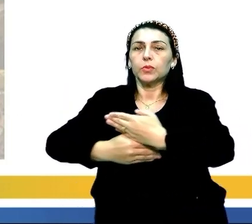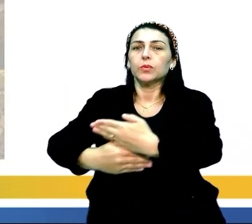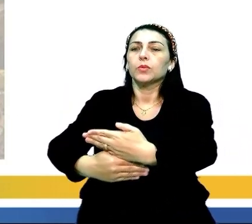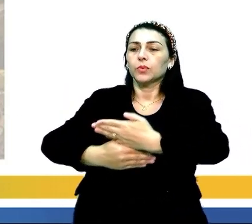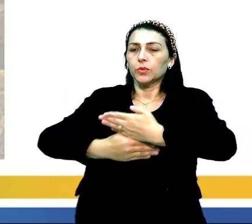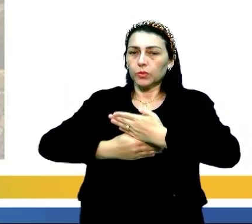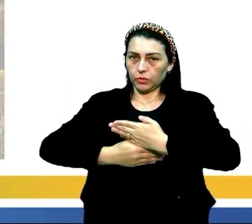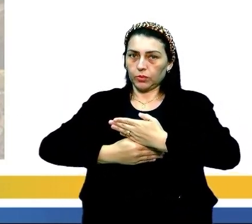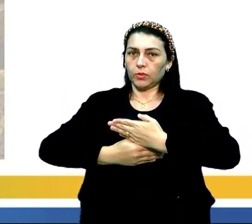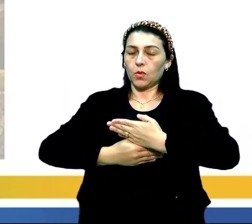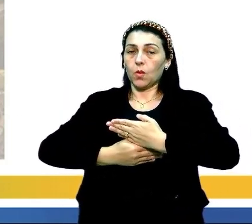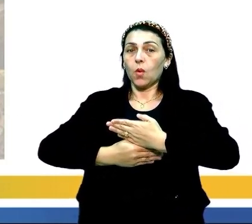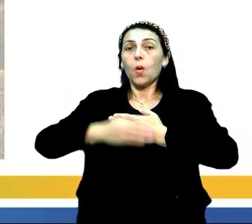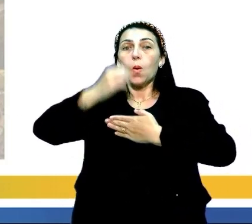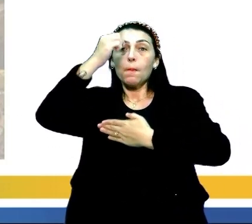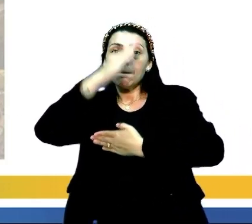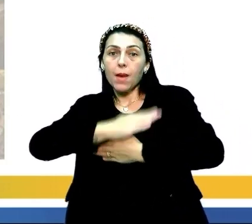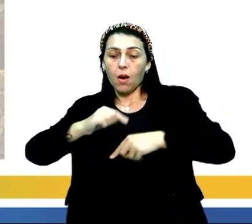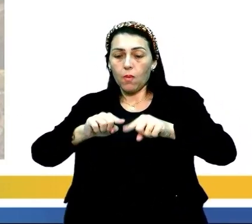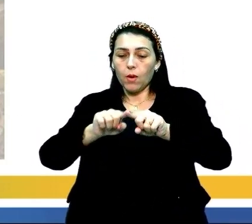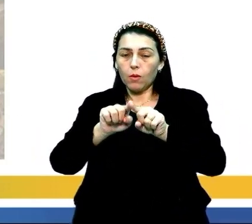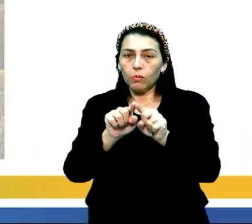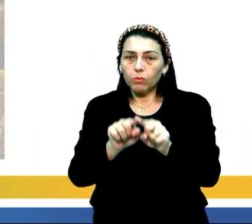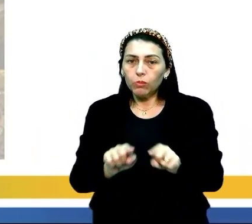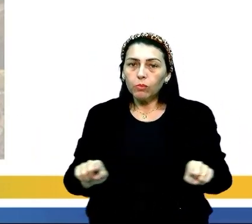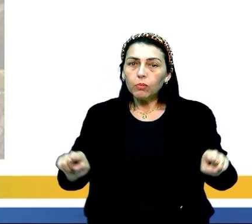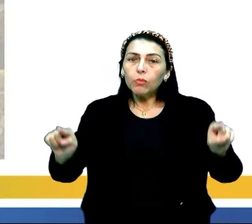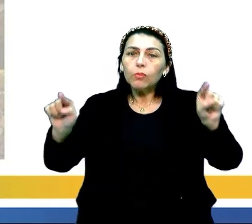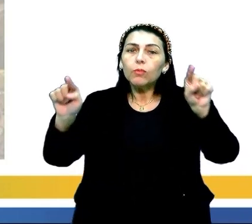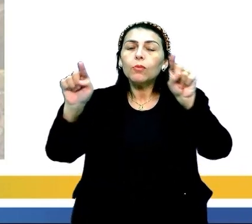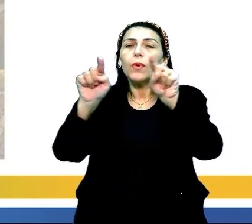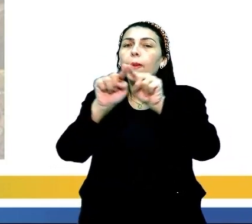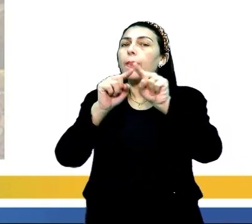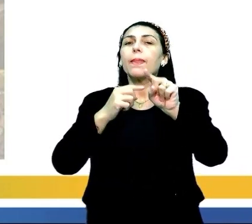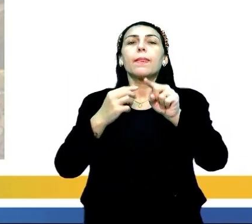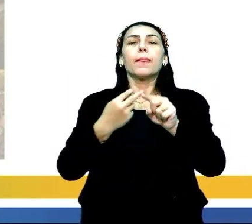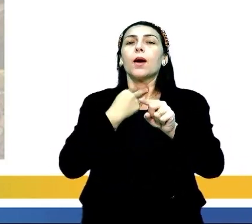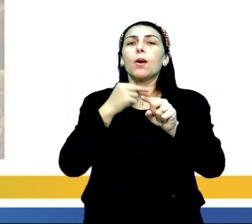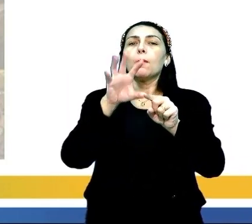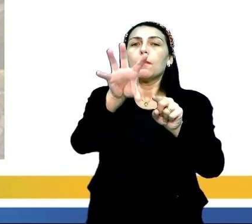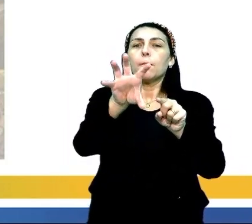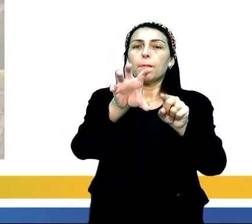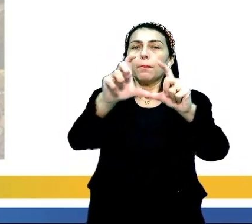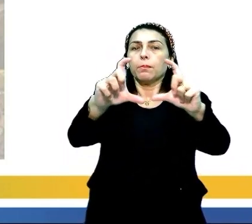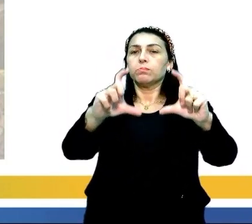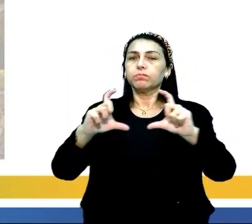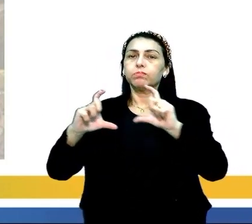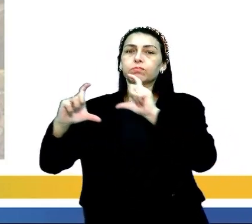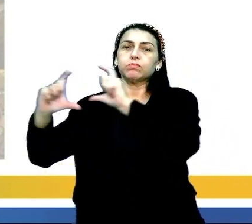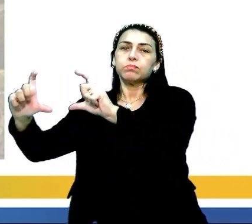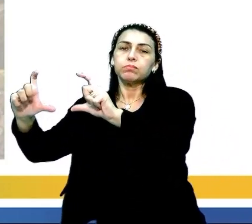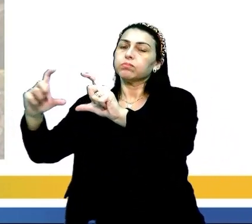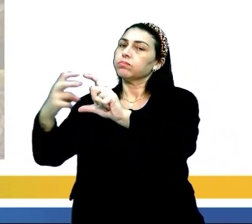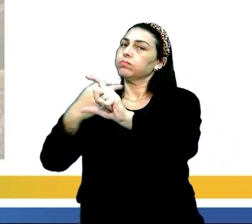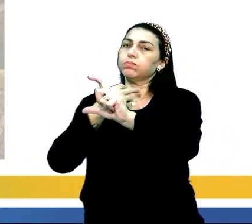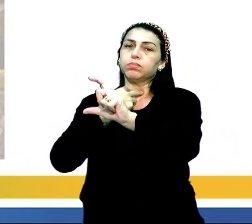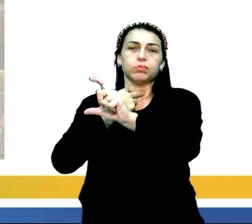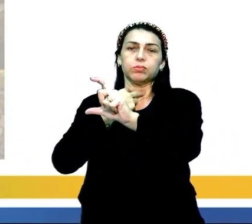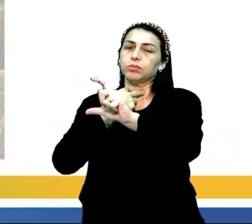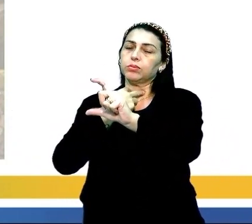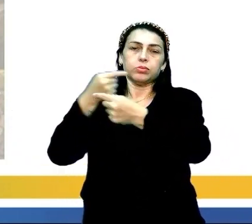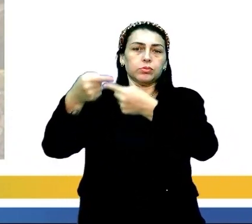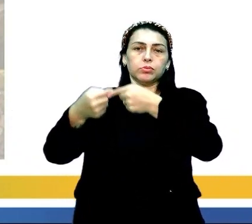o lado. O mal é um buraco no muro. Eu não posso remover um buraco, eu não posso tirar um buraco e colocar de um